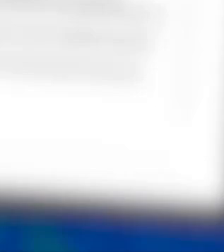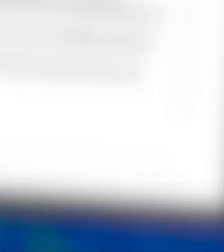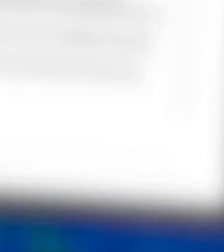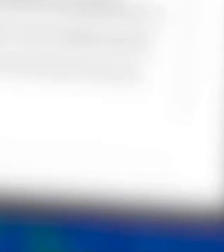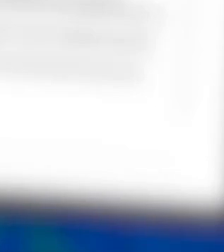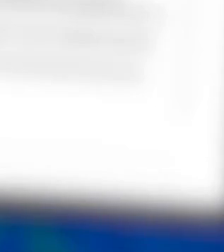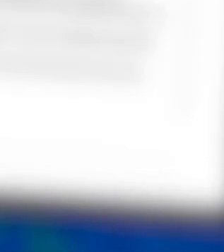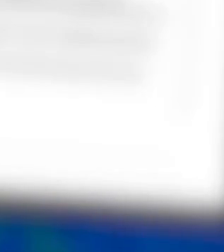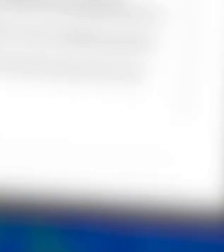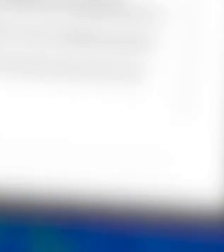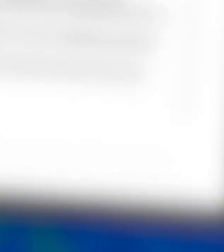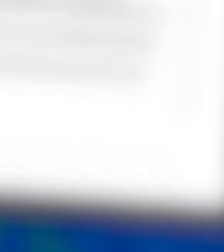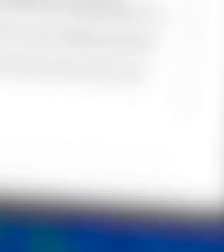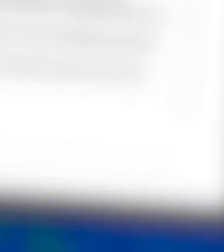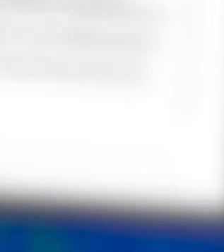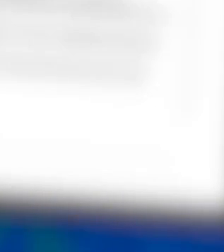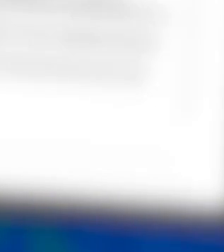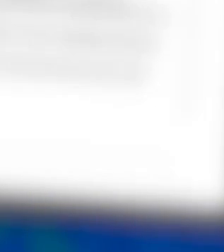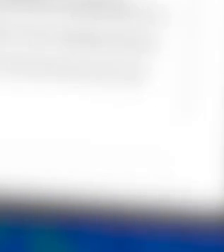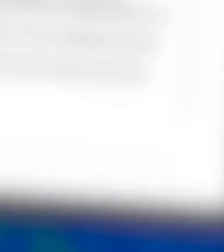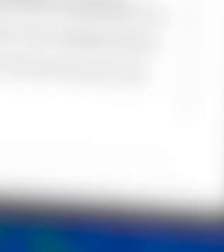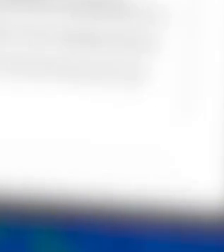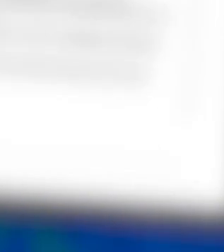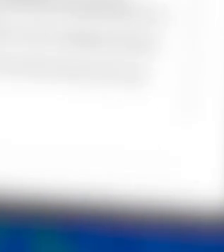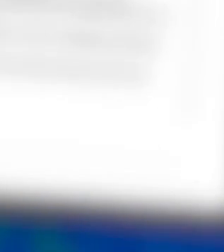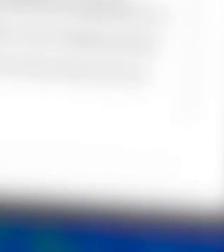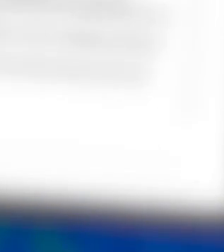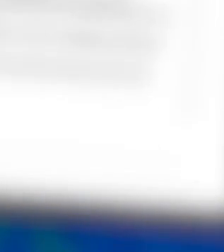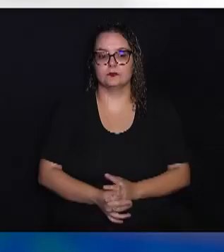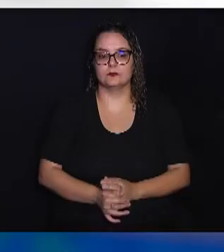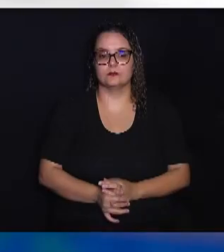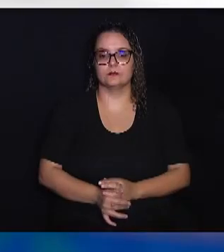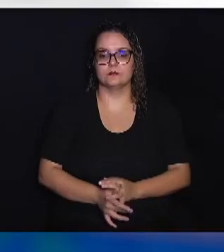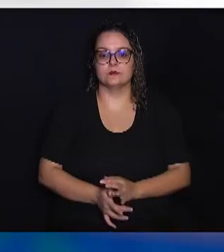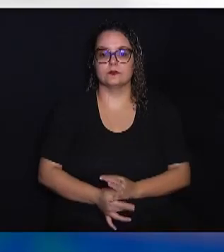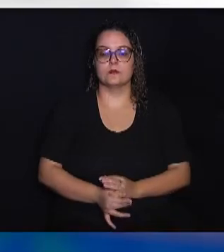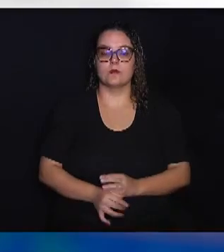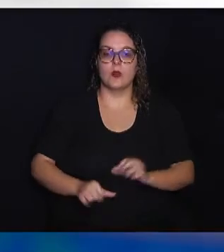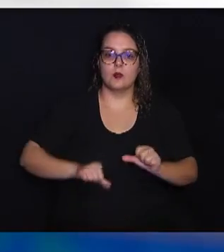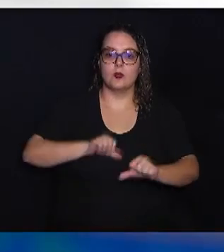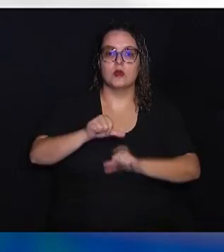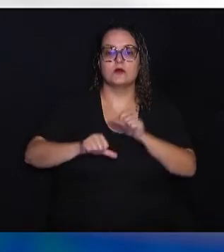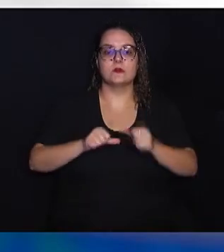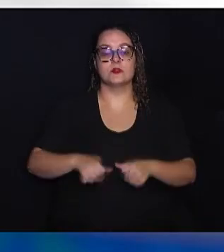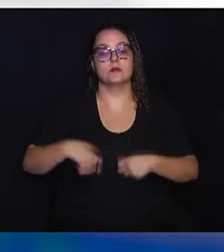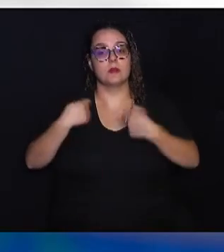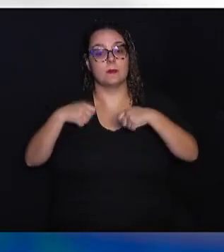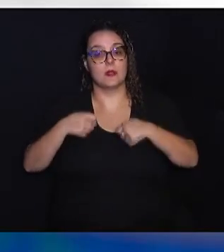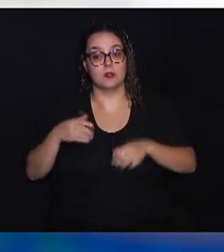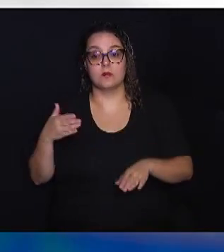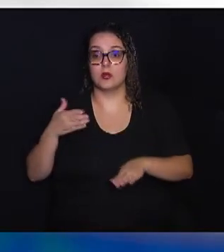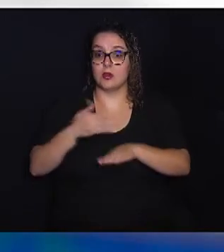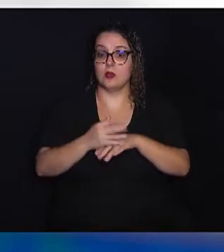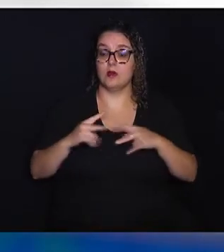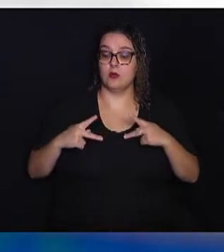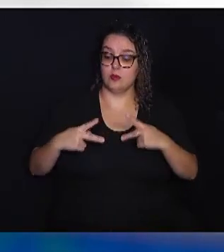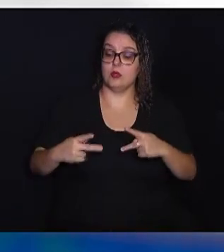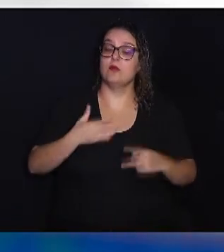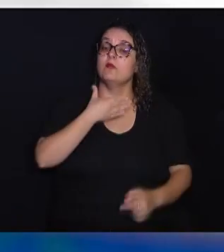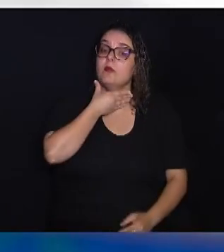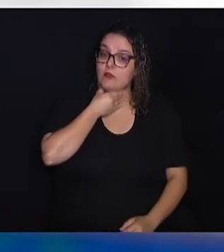dados pessoais. A mensagem falsa enviada por e-mail notifica sobre a necessidade de acessar um link